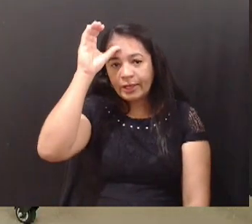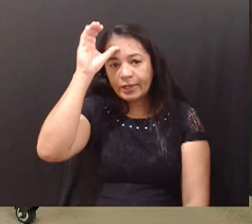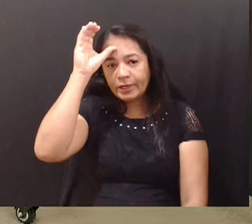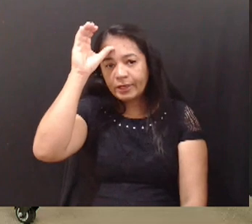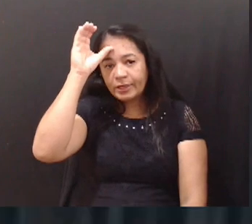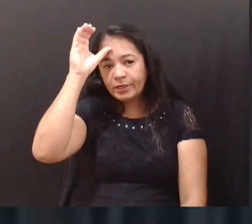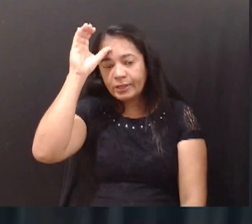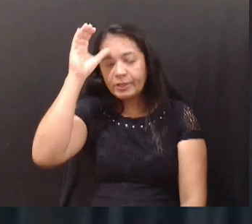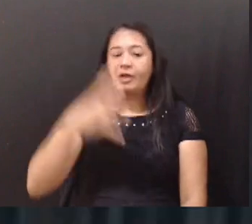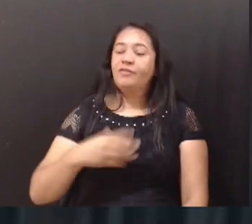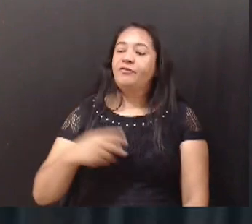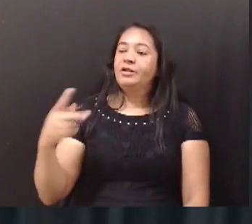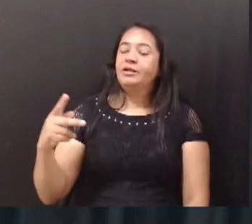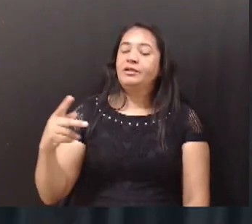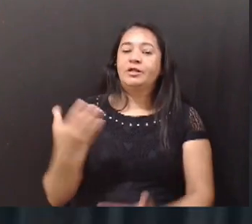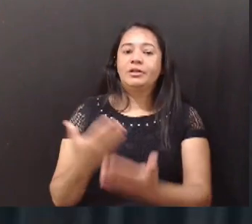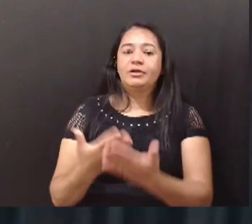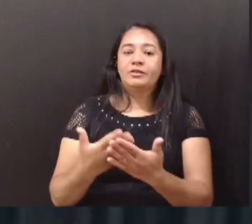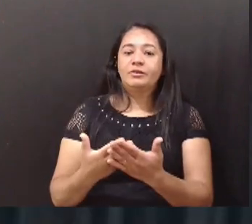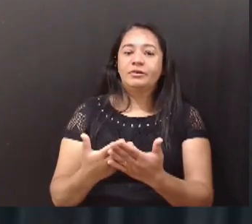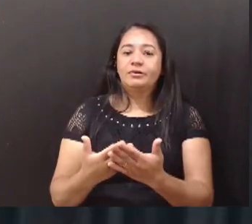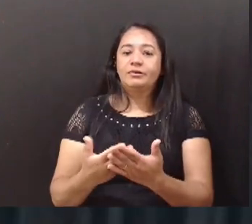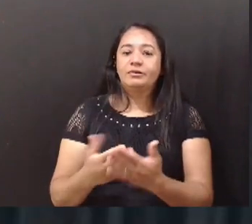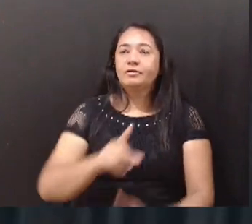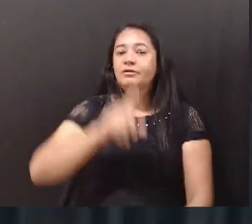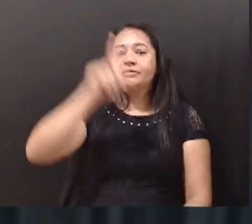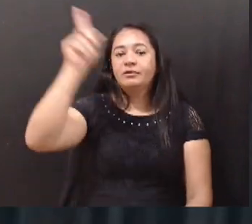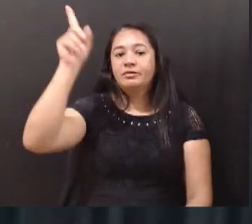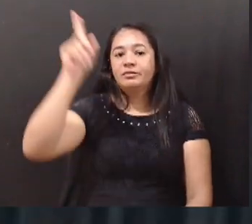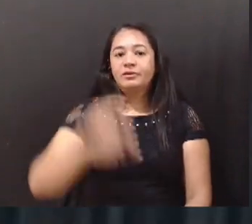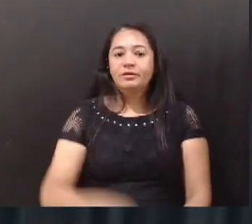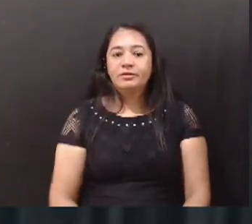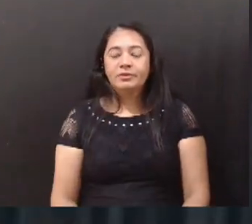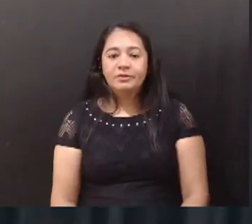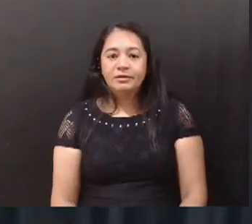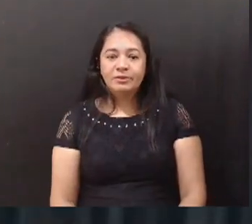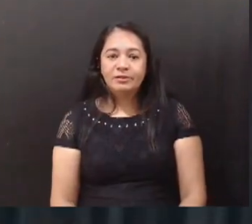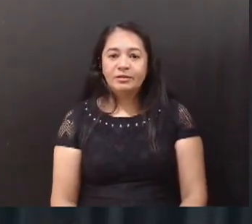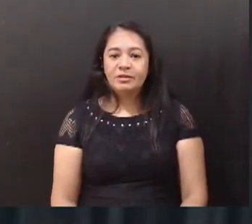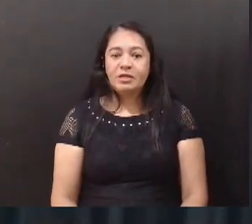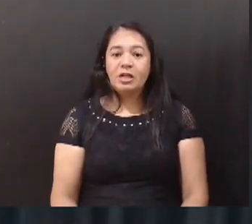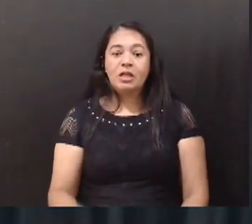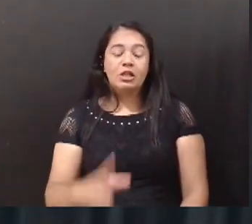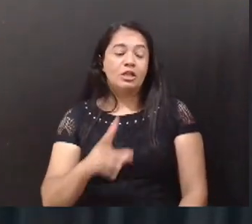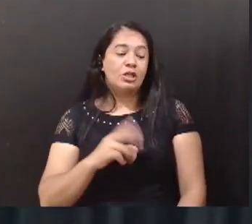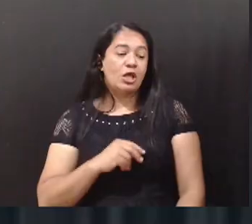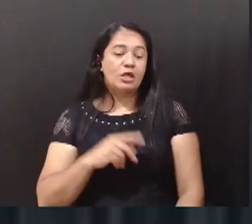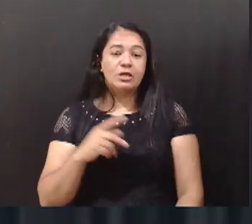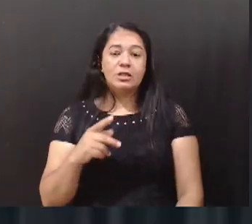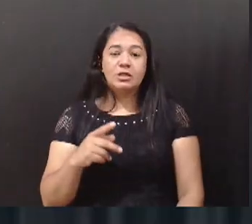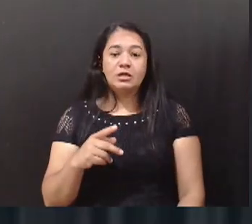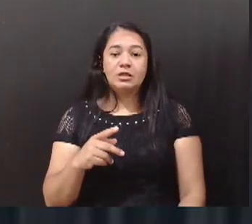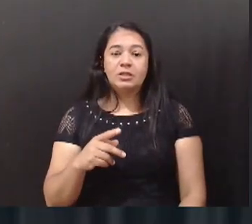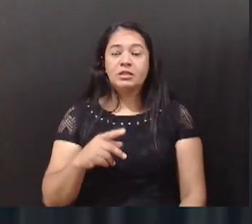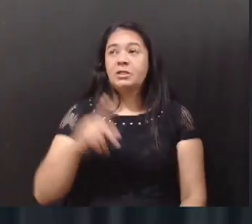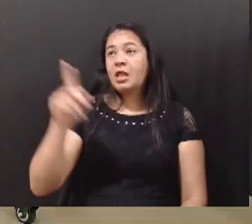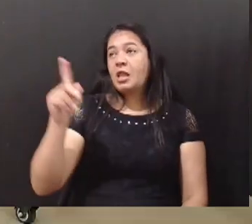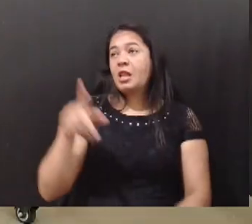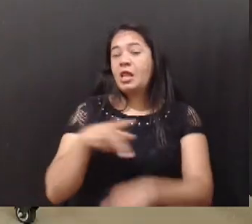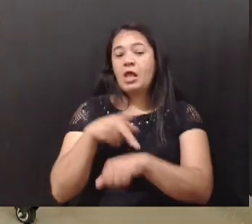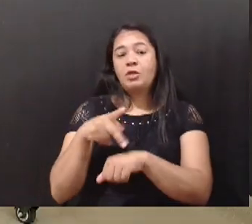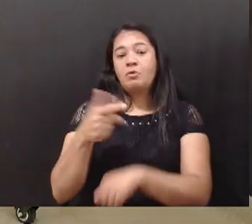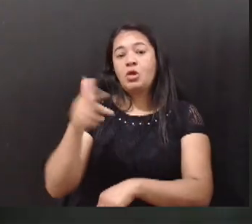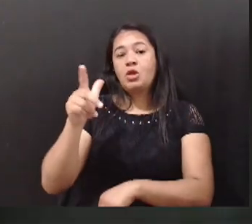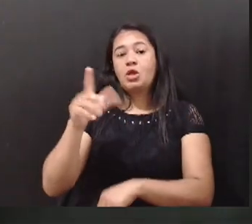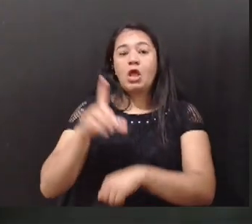e você se formou ali na universidade aqui de Campinas, aí ela fala, fulano está em Stanford fazendo doutorado, tipo PhD.